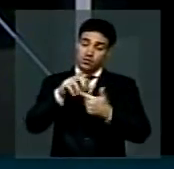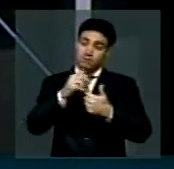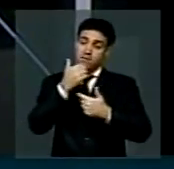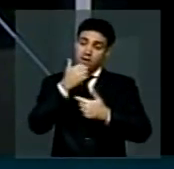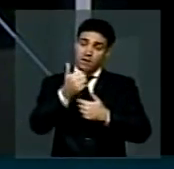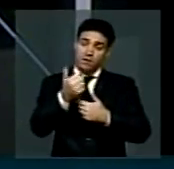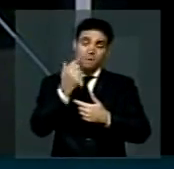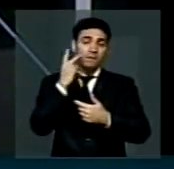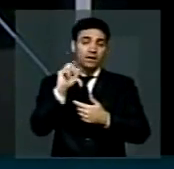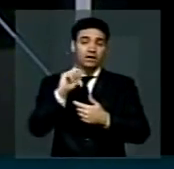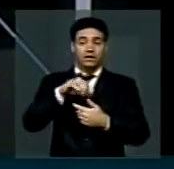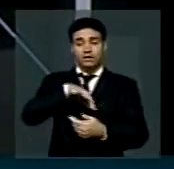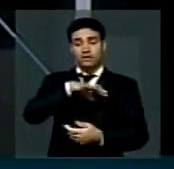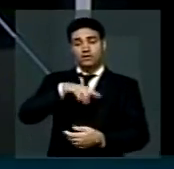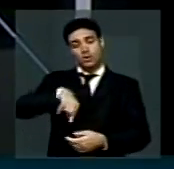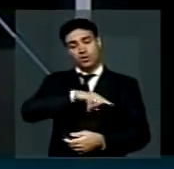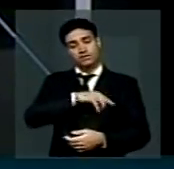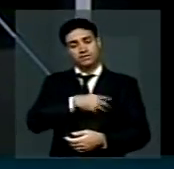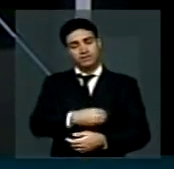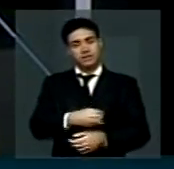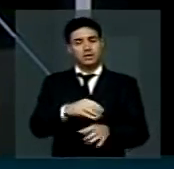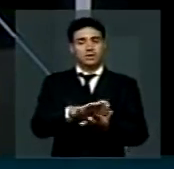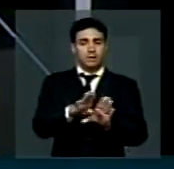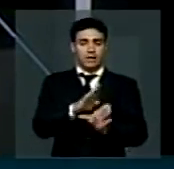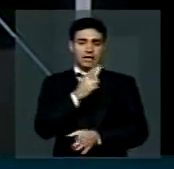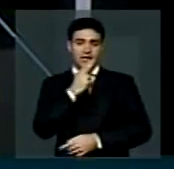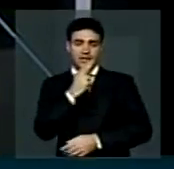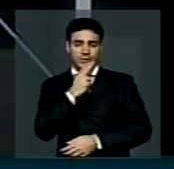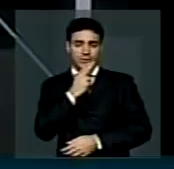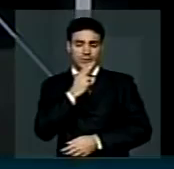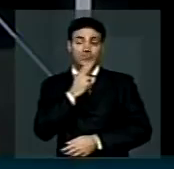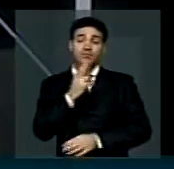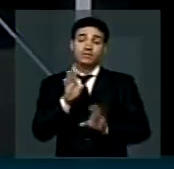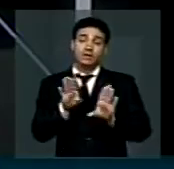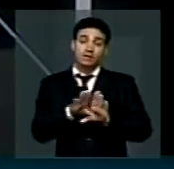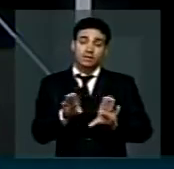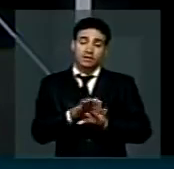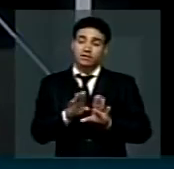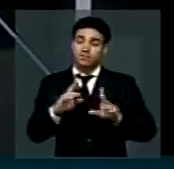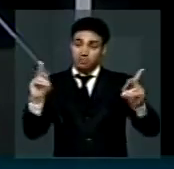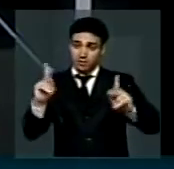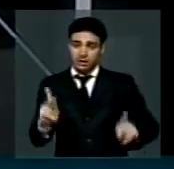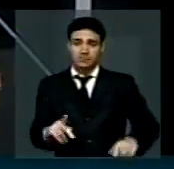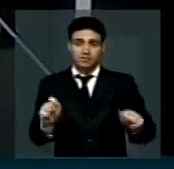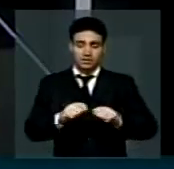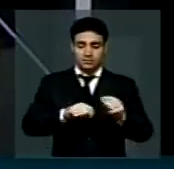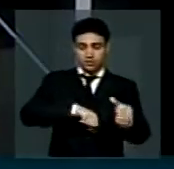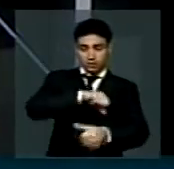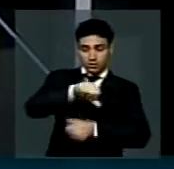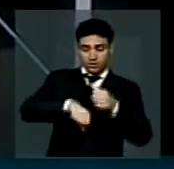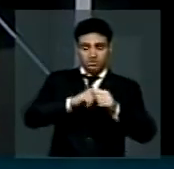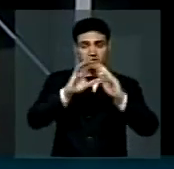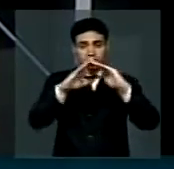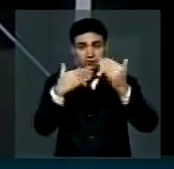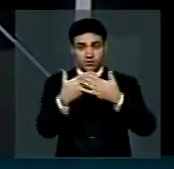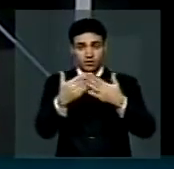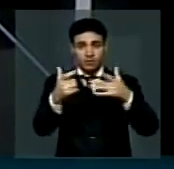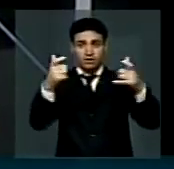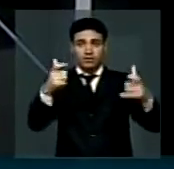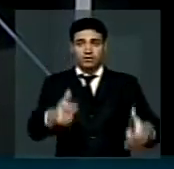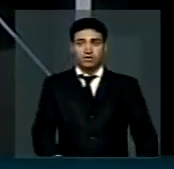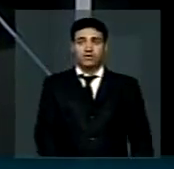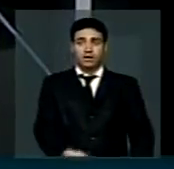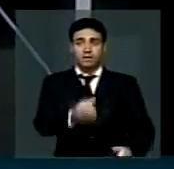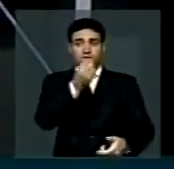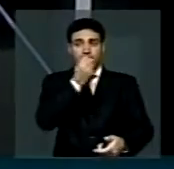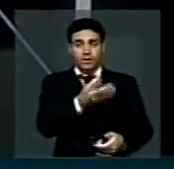melhor para os nossos filhos e netos. Uma cultura de paz que torne a escola o espaço